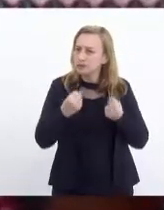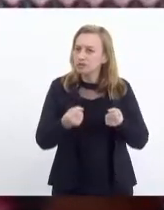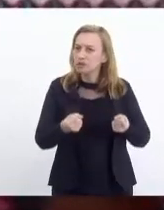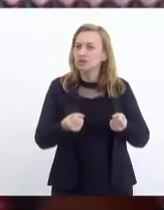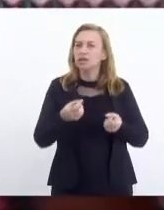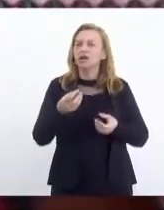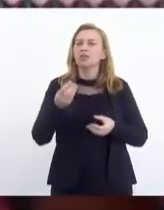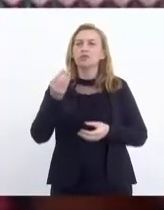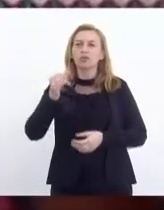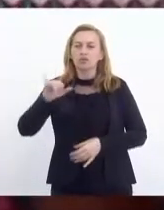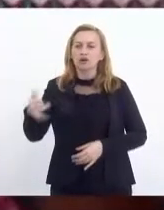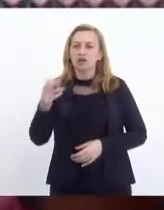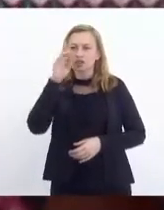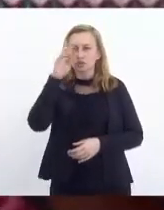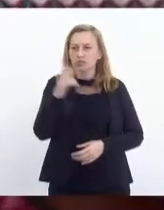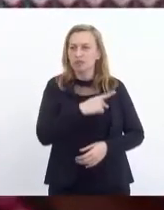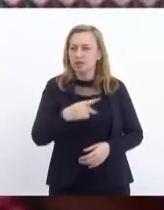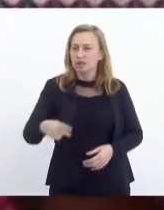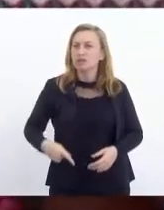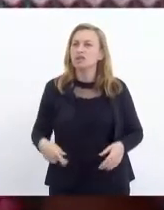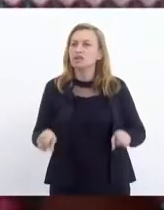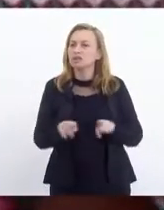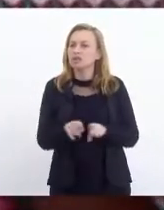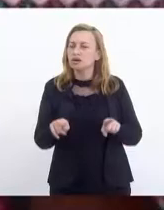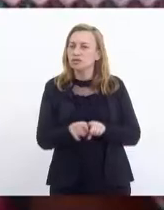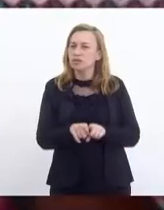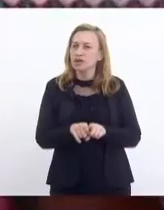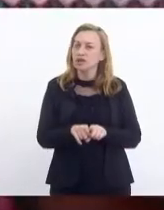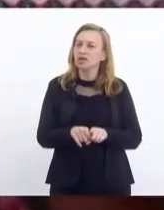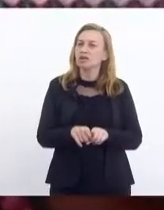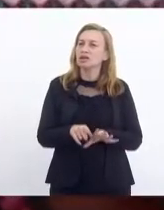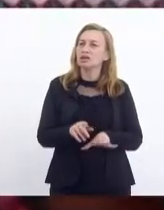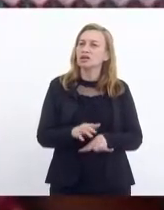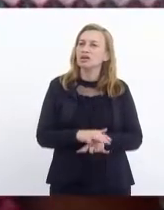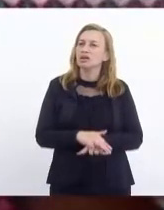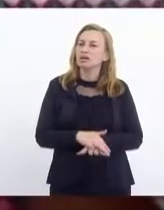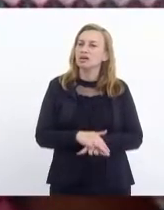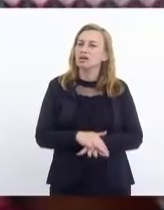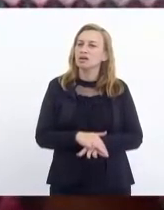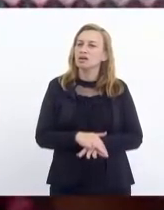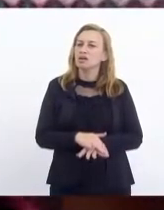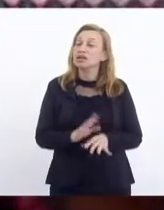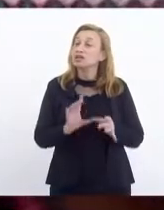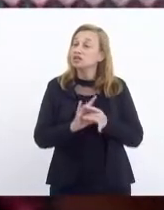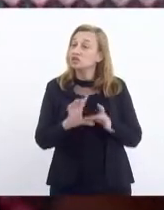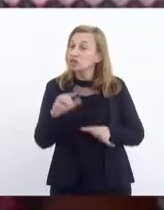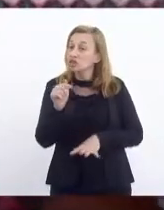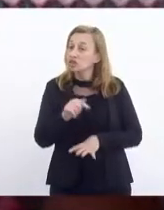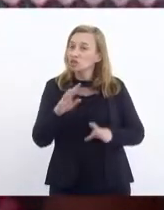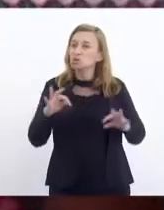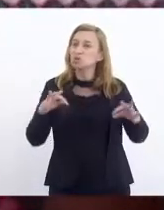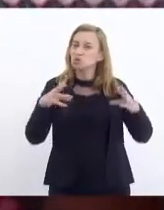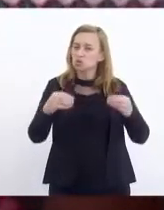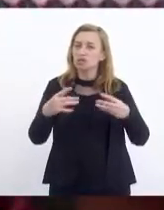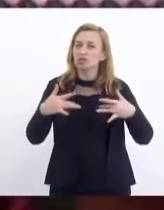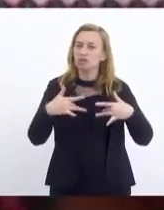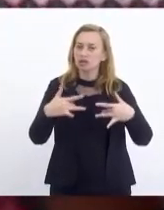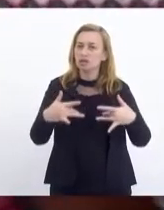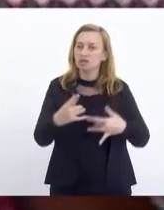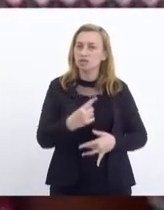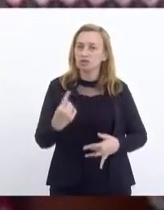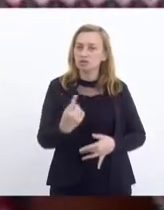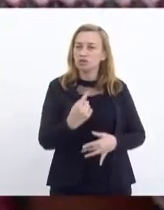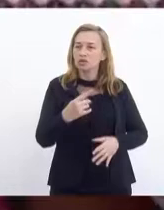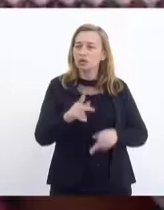aproveitando, presidente, também no bojo desse parecer, né, deixar aqui toda a nossa solidariedade aos